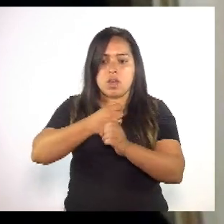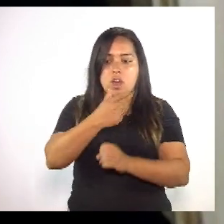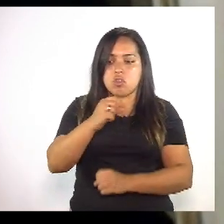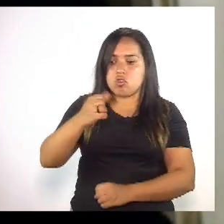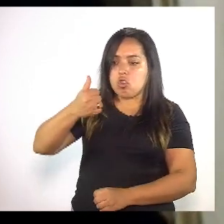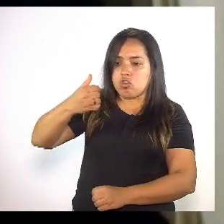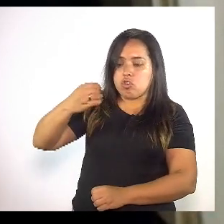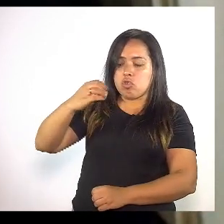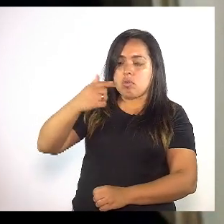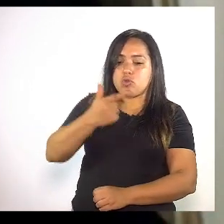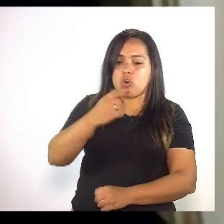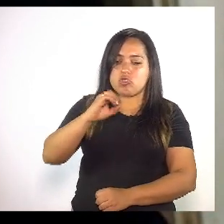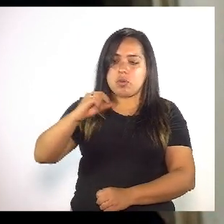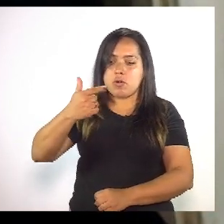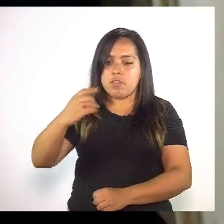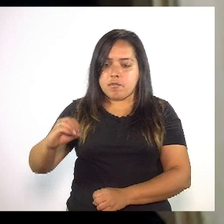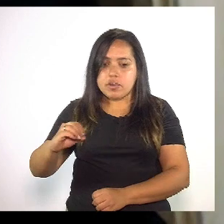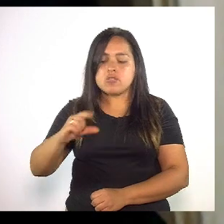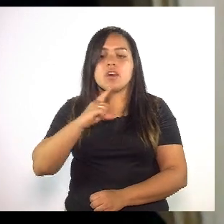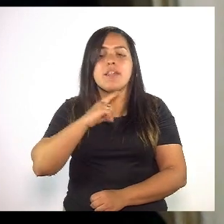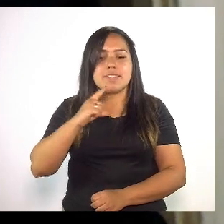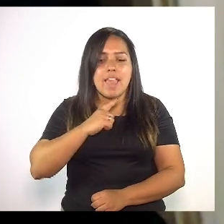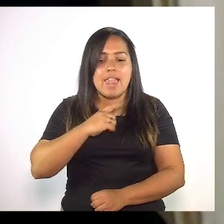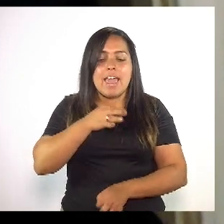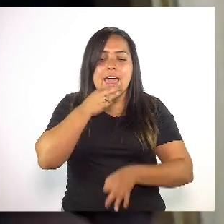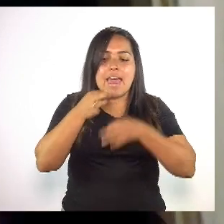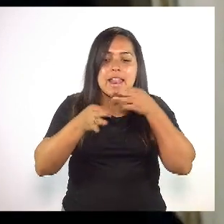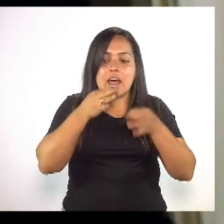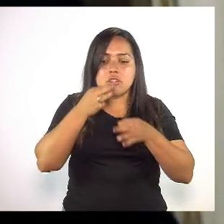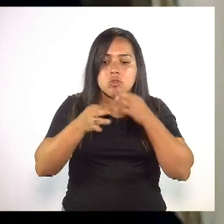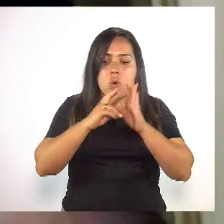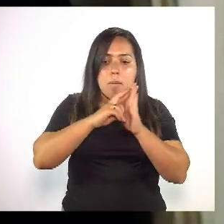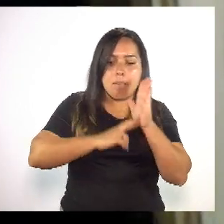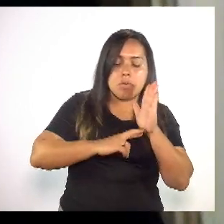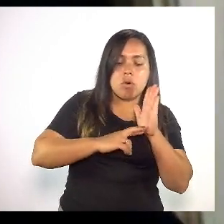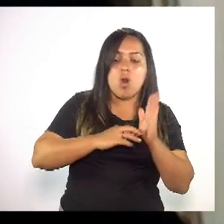cuja relatoria do eminente deputado Márcio Canella.